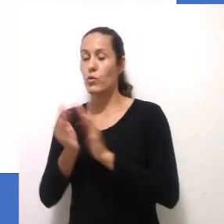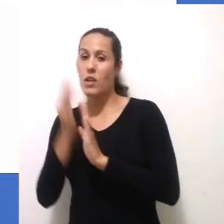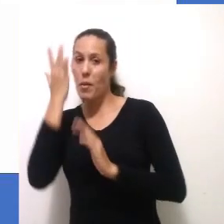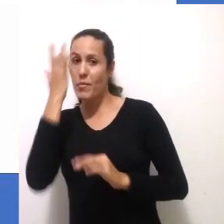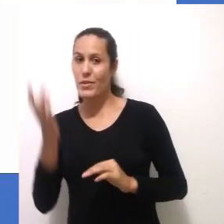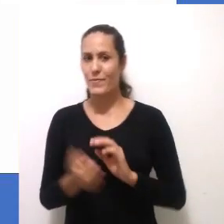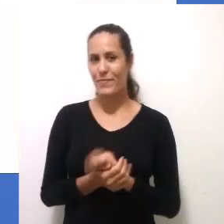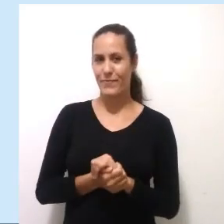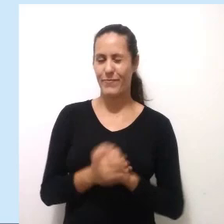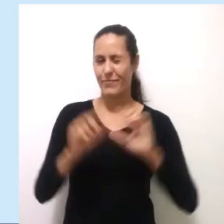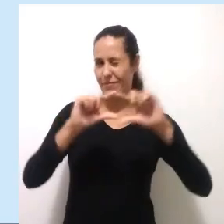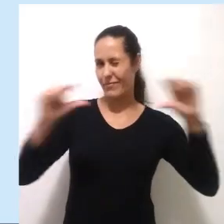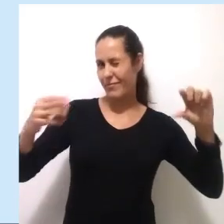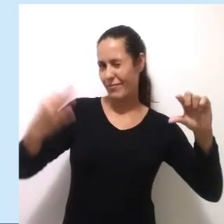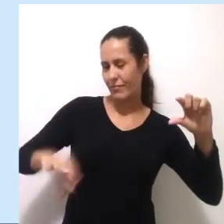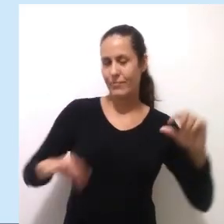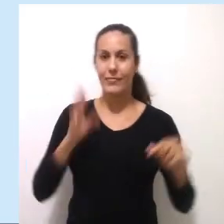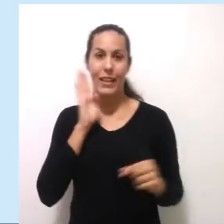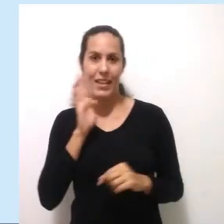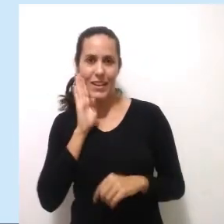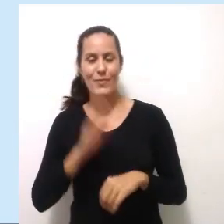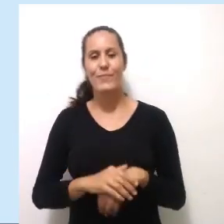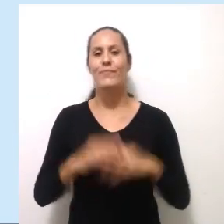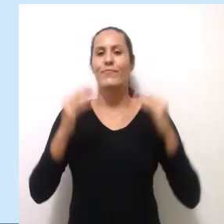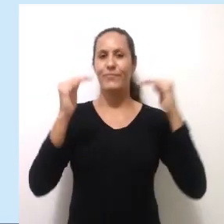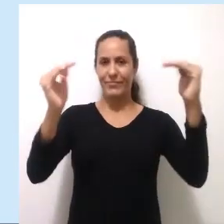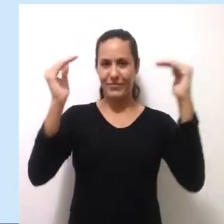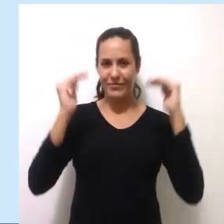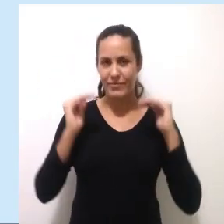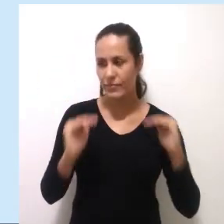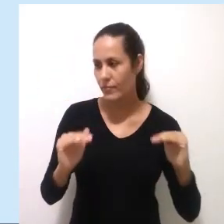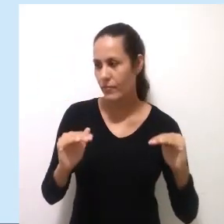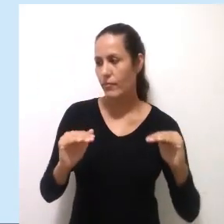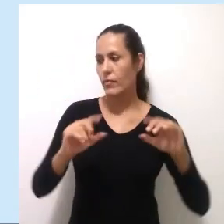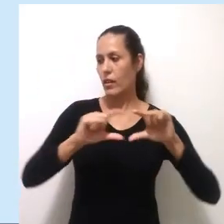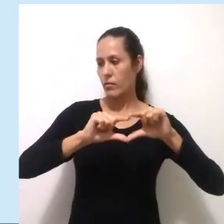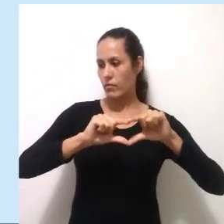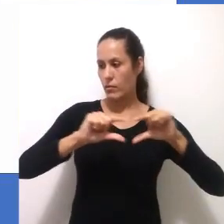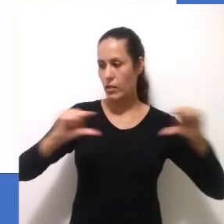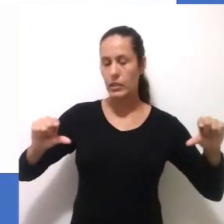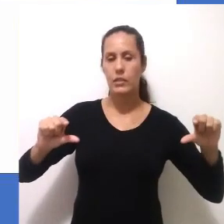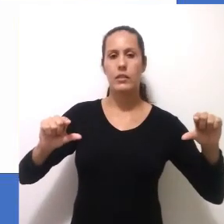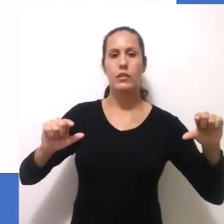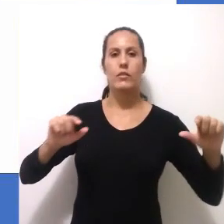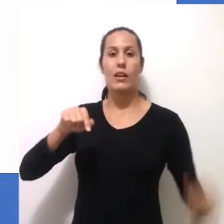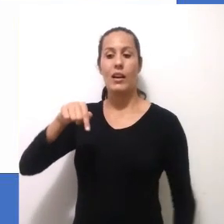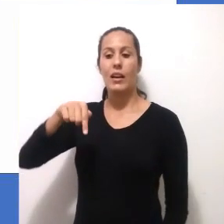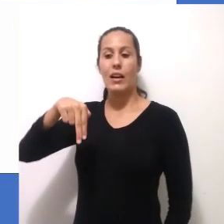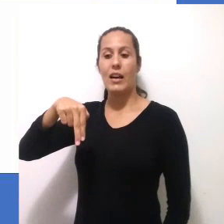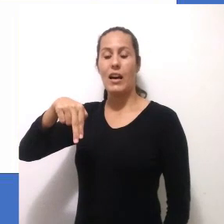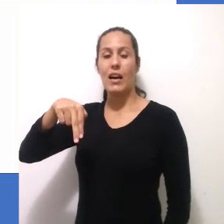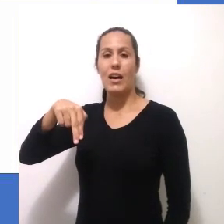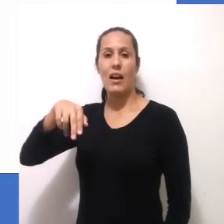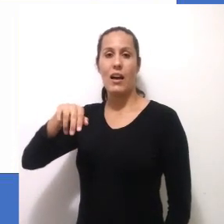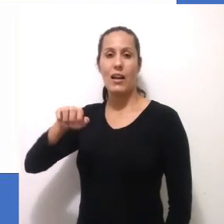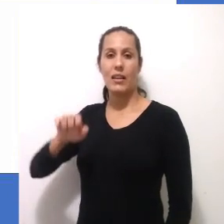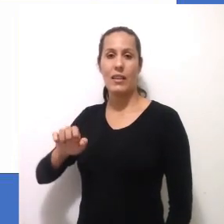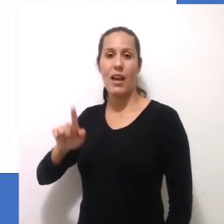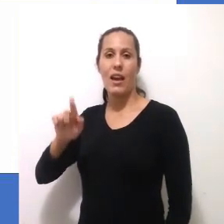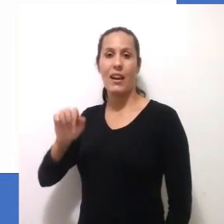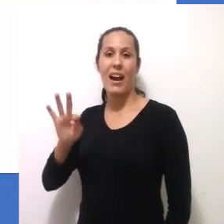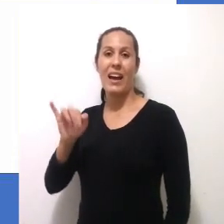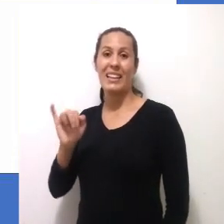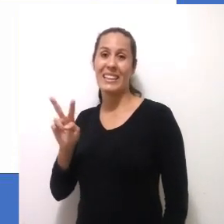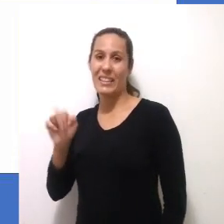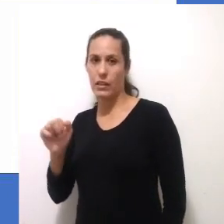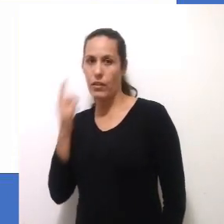Vejam aí que legal. Então agora a gente vai ver a sentença negativa. Percebam que só tem apenas um único